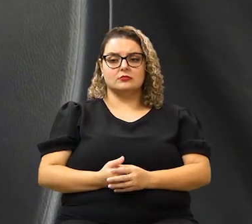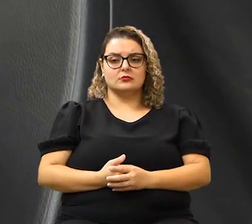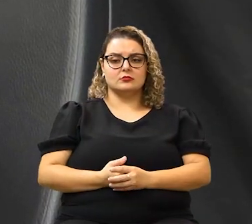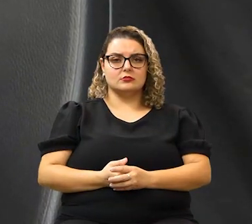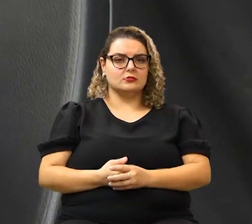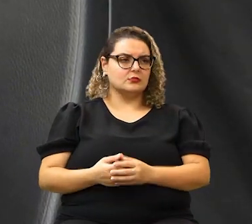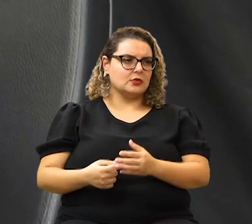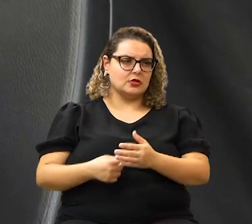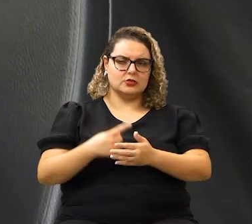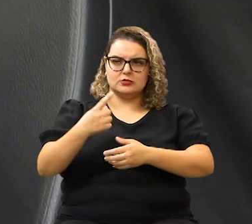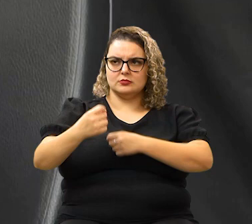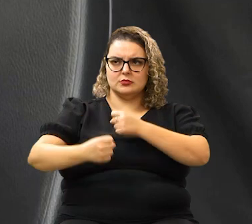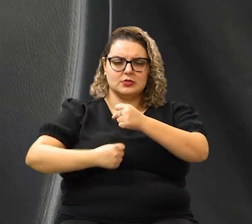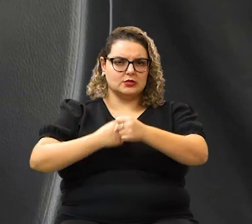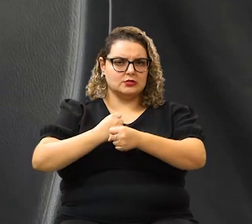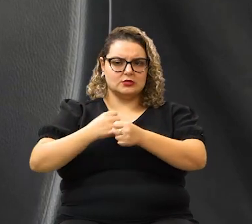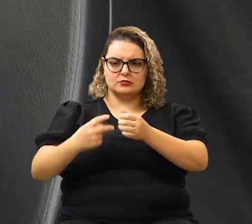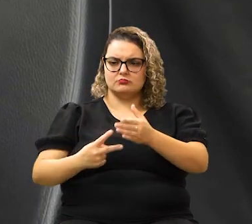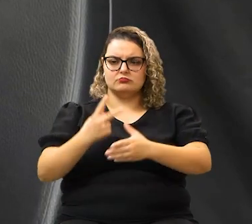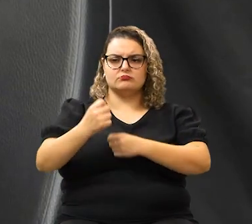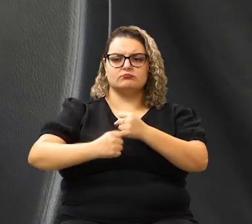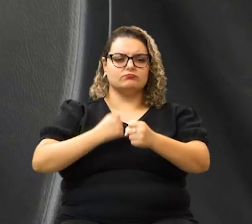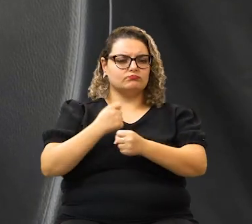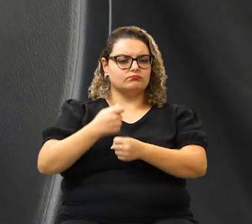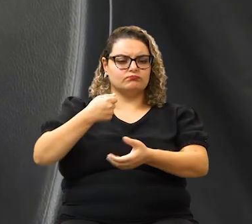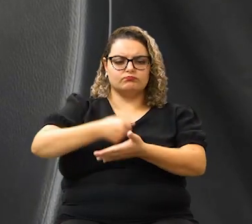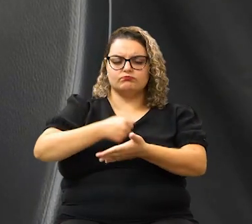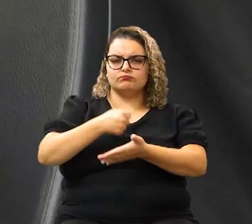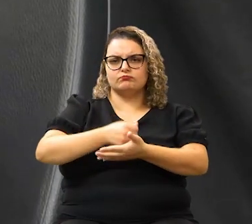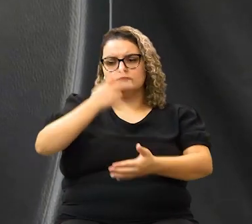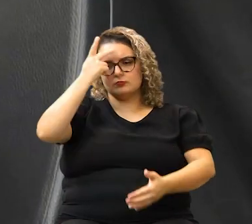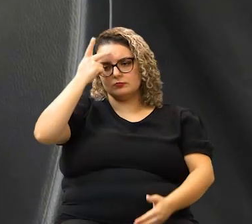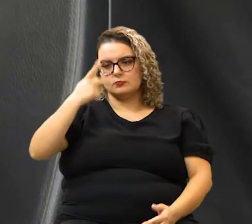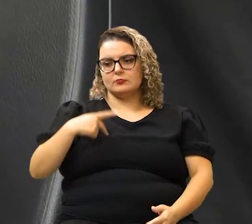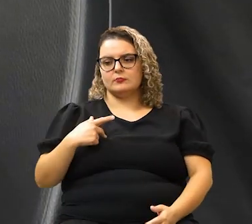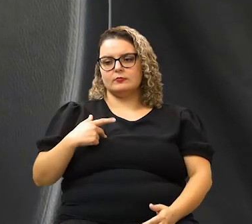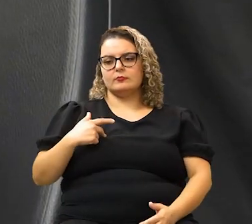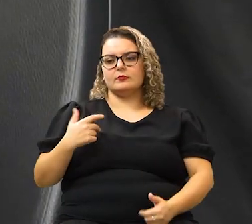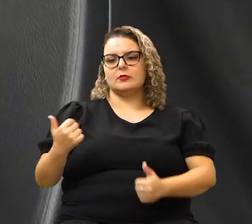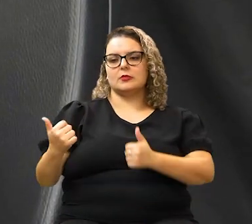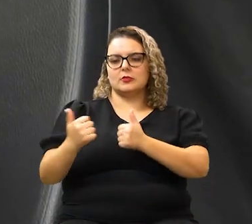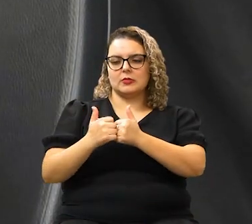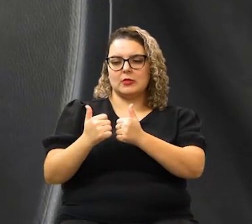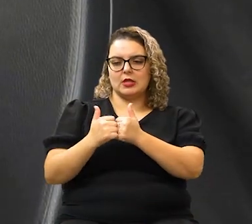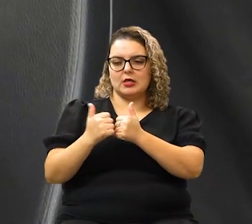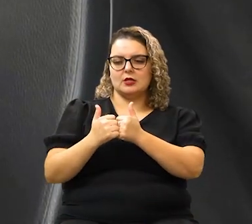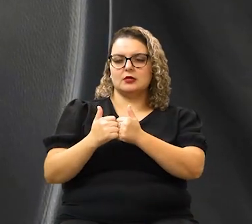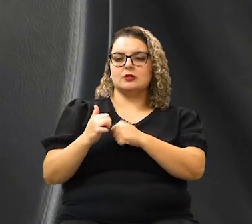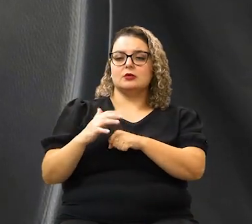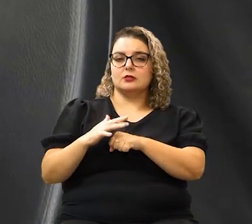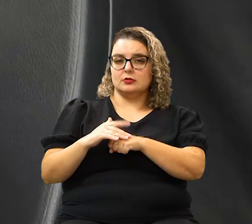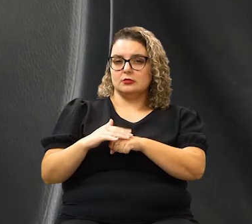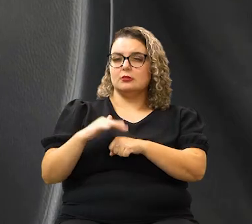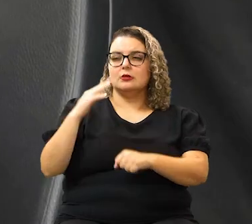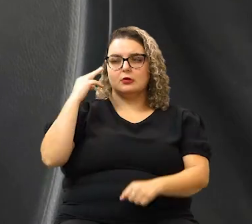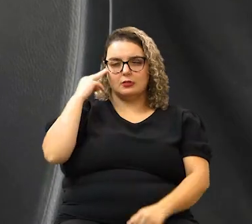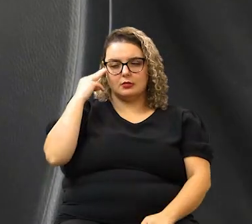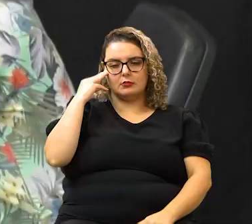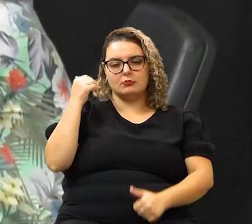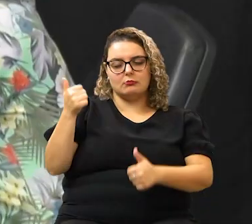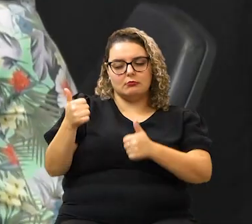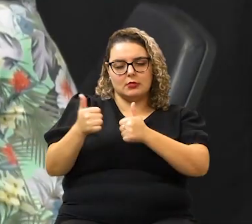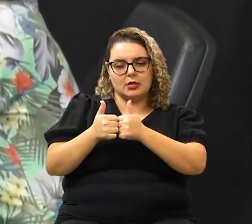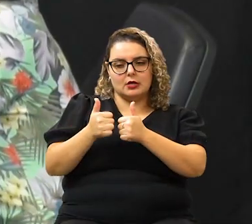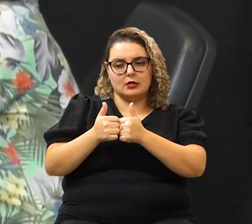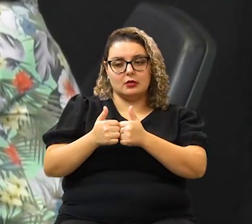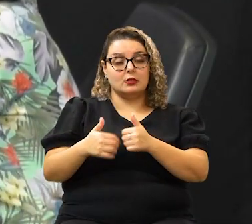uma cobrança que eu cheguei perto de um certo adoecimento mental. Cheguei próximo. Chegou nesse